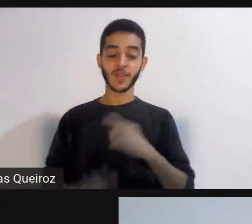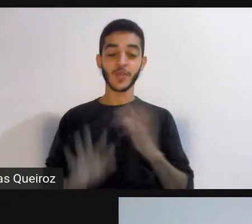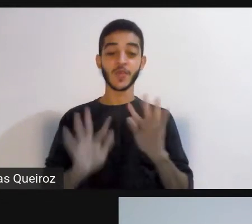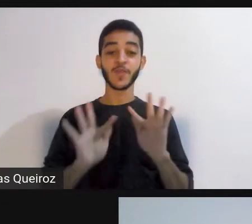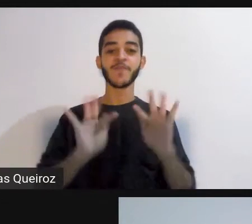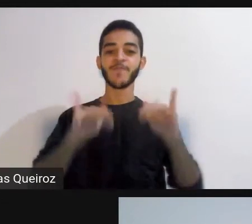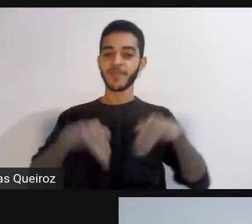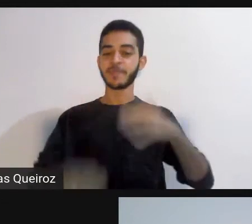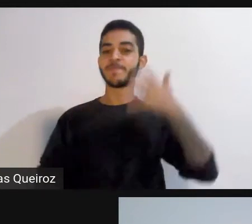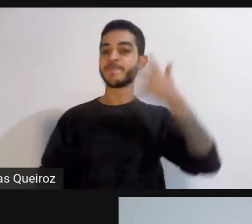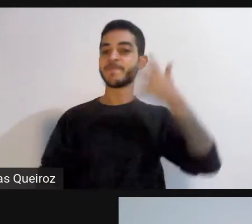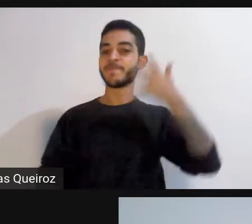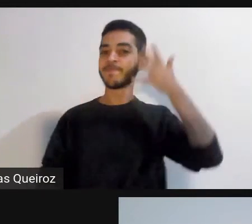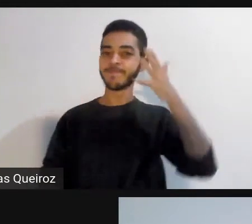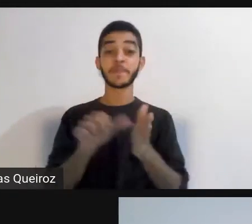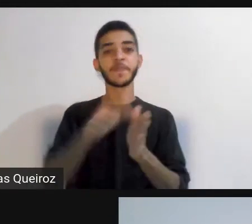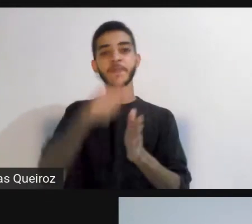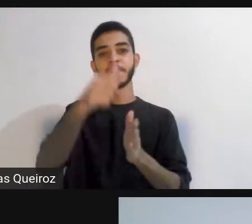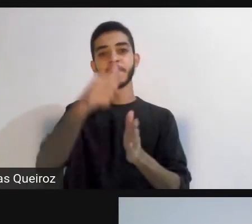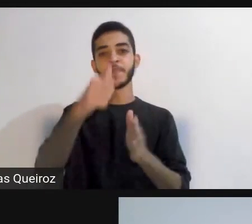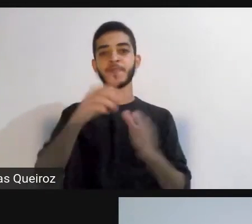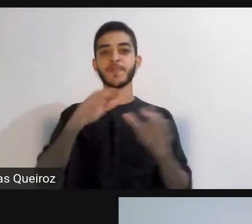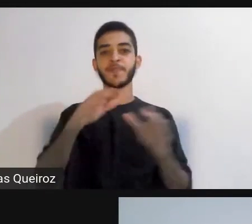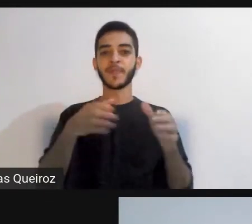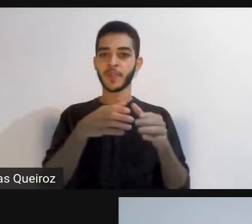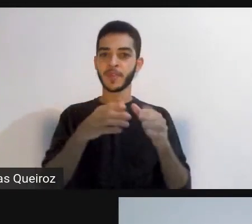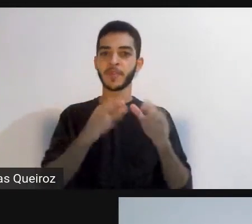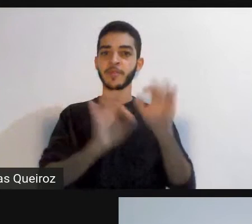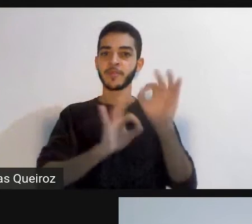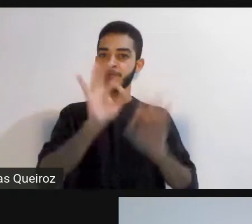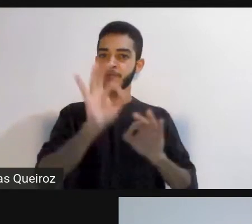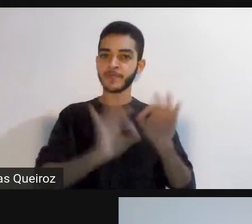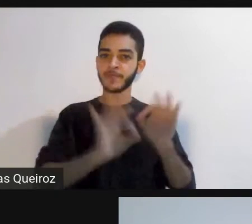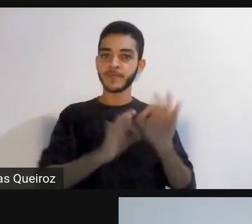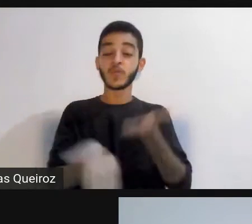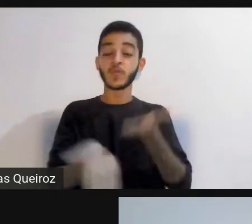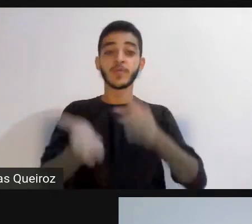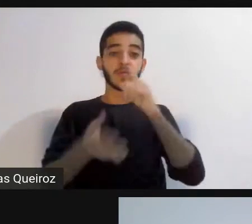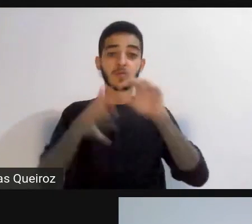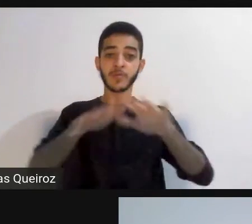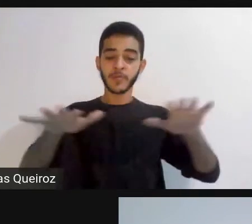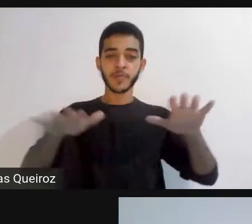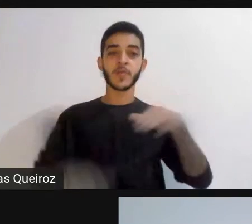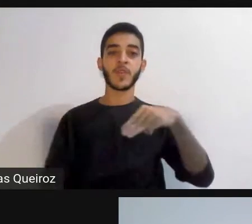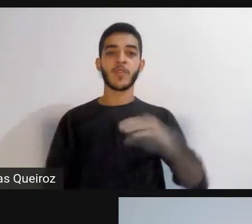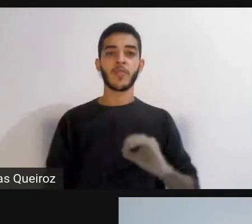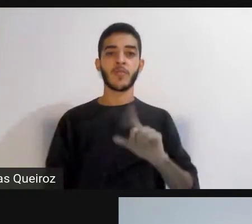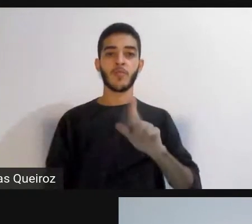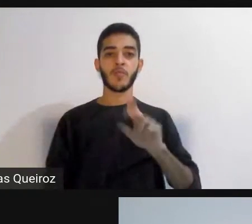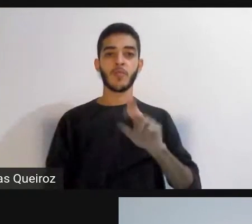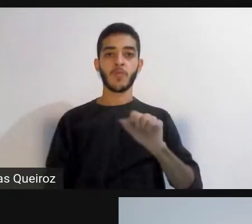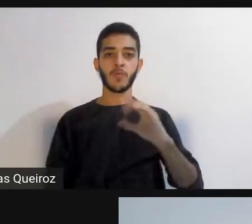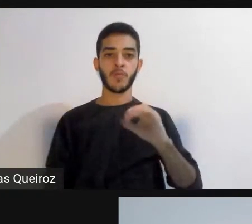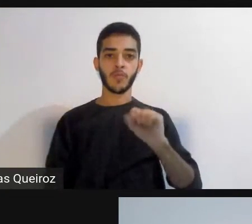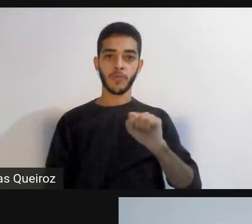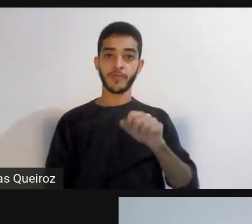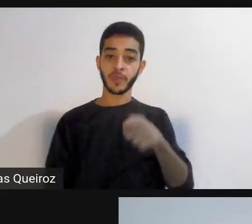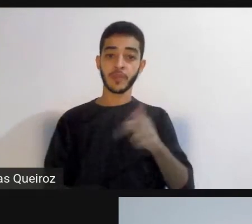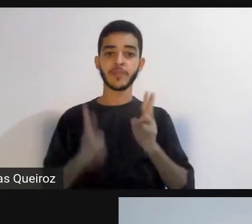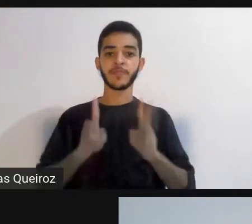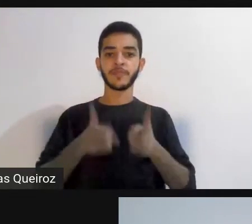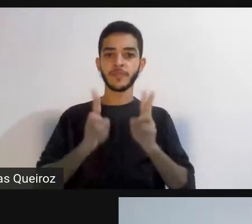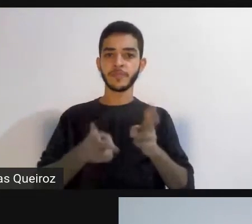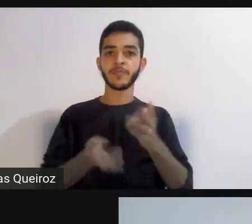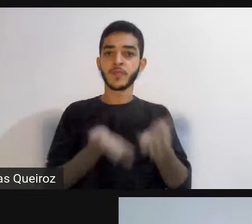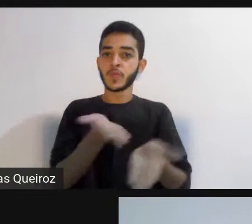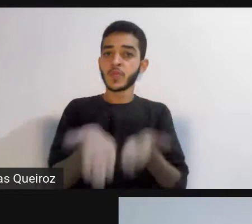palestra do primeiro Fórum de Cultivo de Moluscos, apesar de não trabalhar com parte de produção. Eu sempre trabalhei principalmente com a